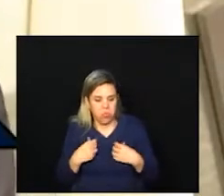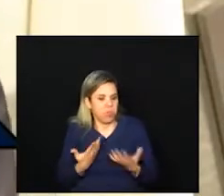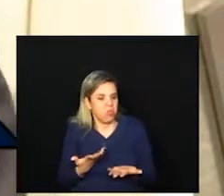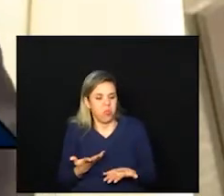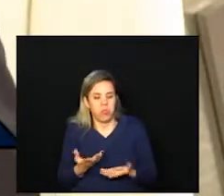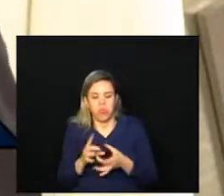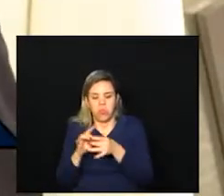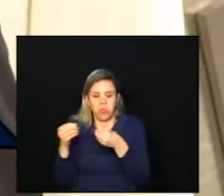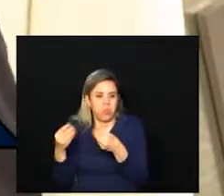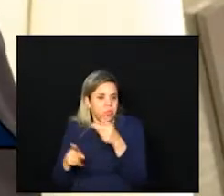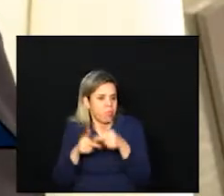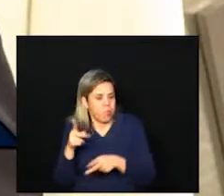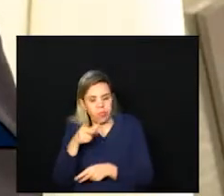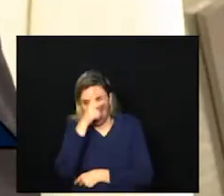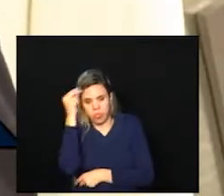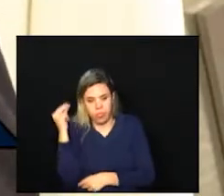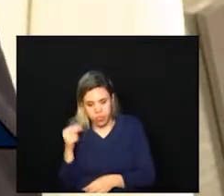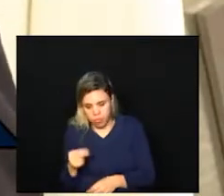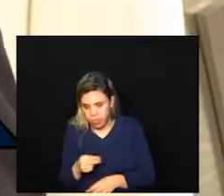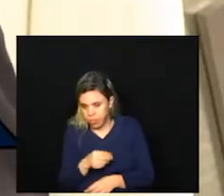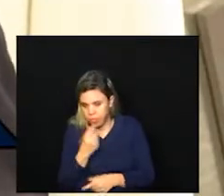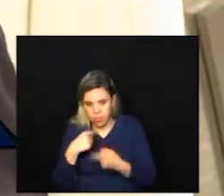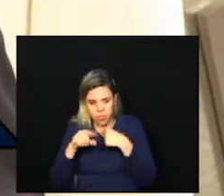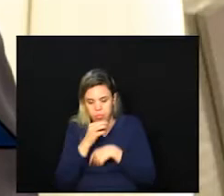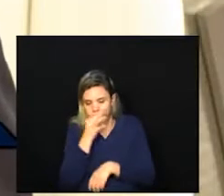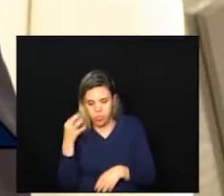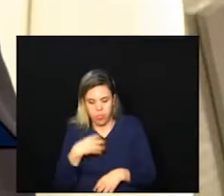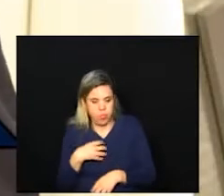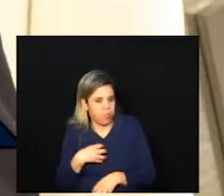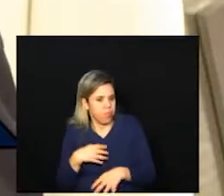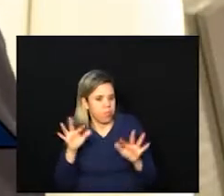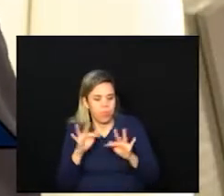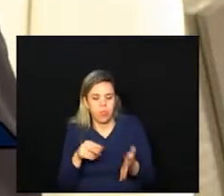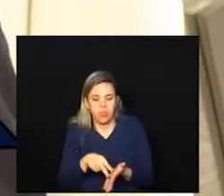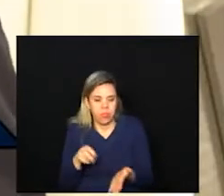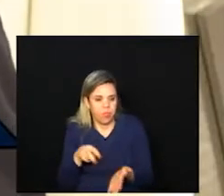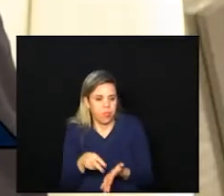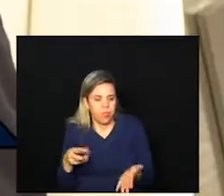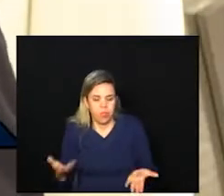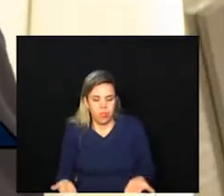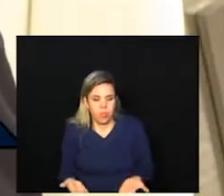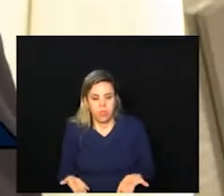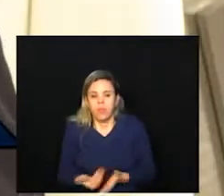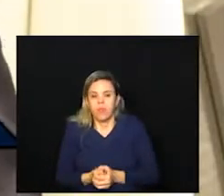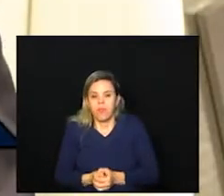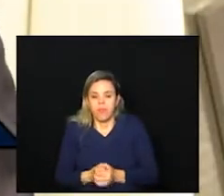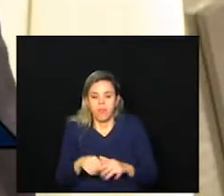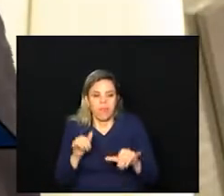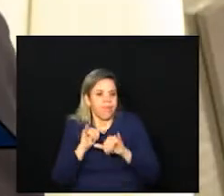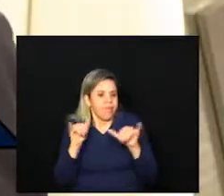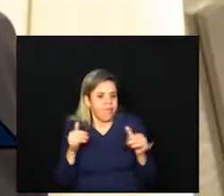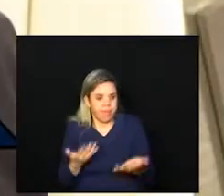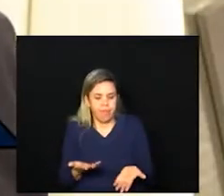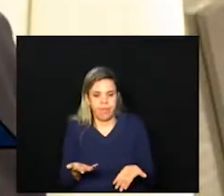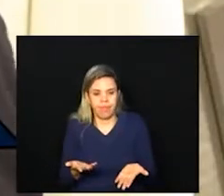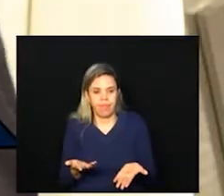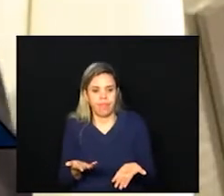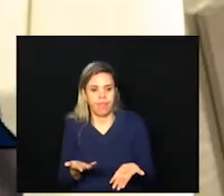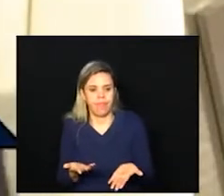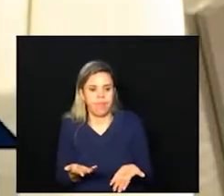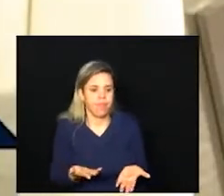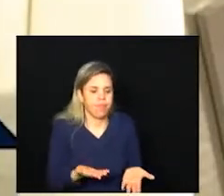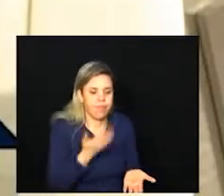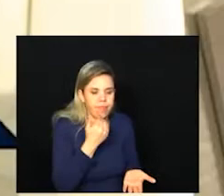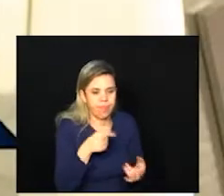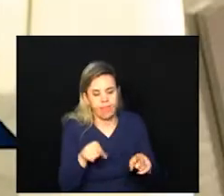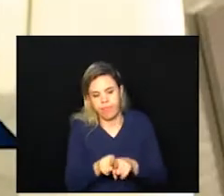nós destinamos isso para a prefeitura. Então foi um sucesso, eu me sinto realizado por estar à frente dessa campanha, tanto da campanha do alimento